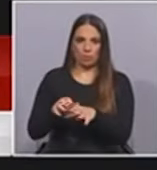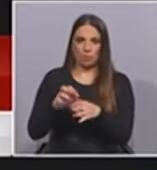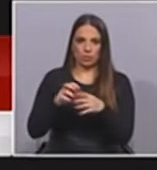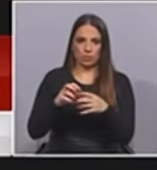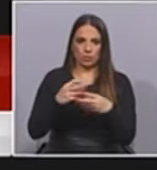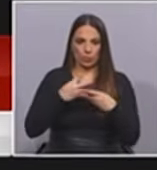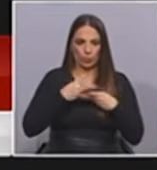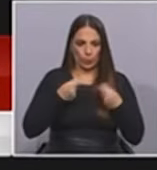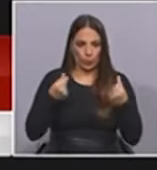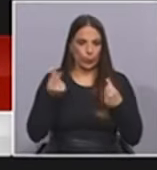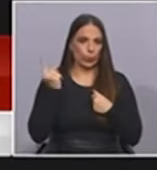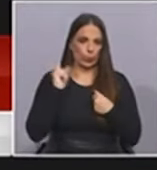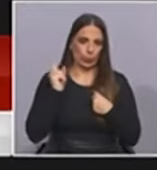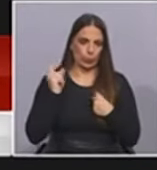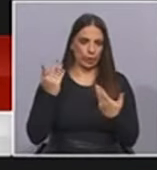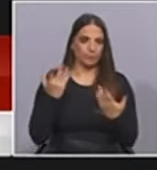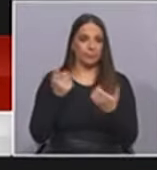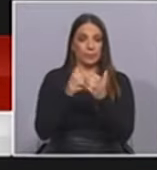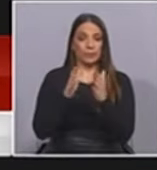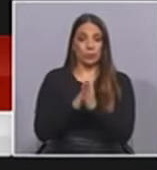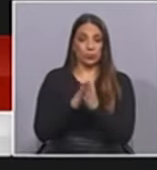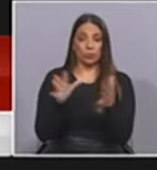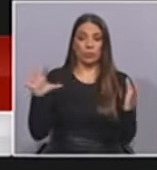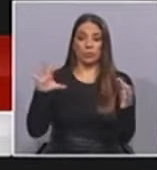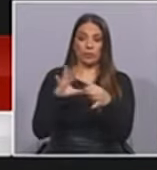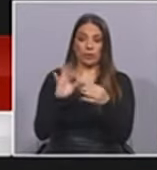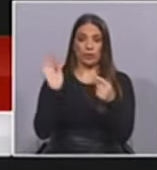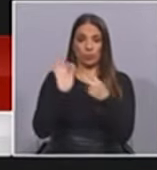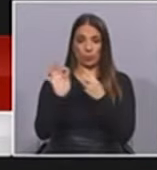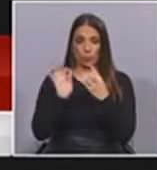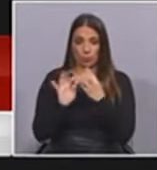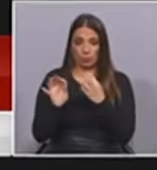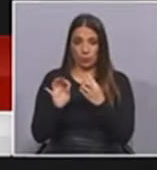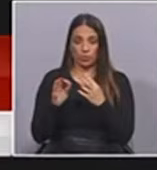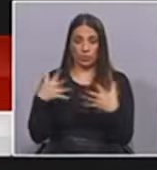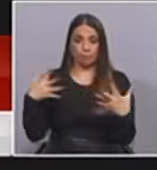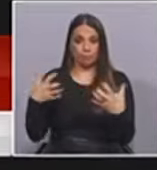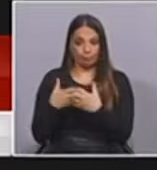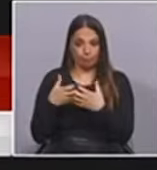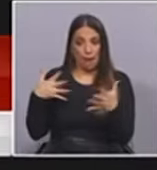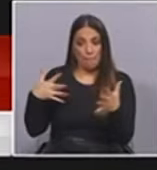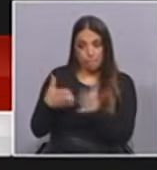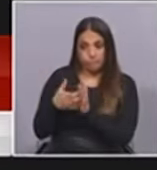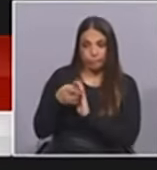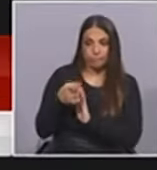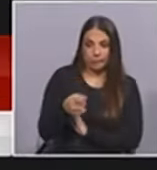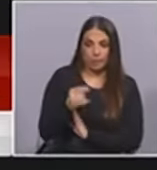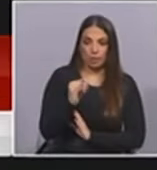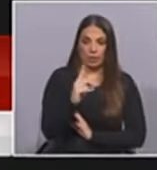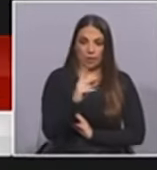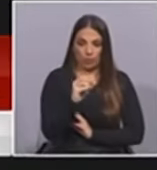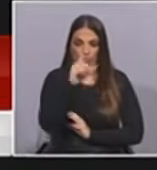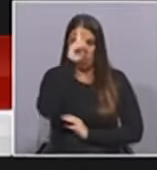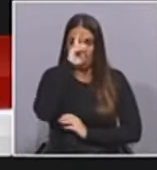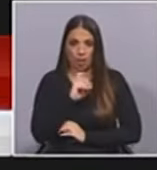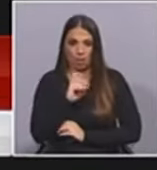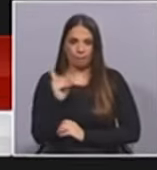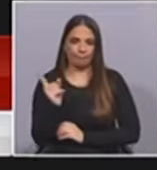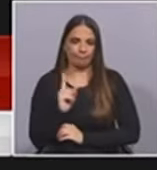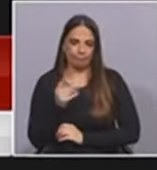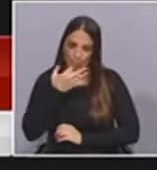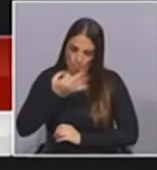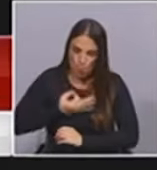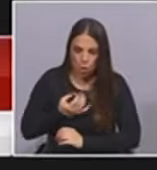superado o trauma do acidente tudo o que teve a ver com os pormenores do fatídico acidente evolux garante não se Recordar